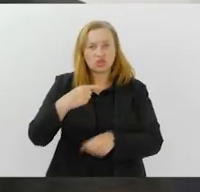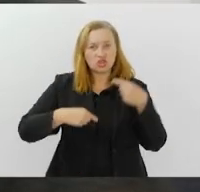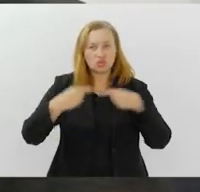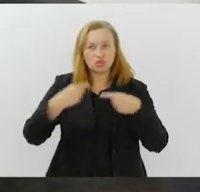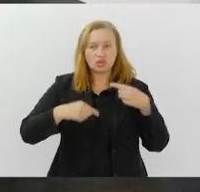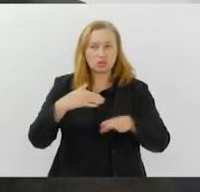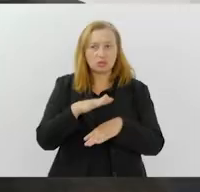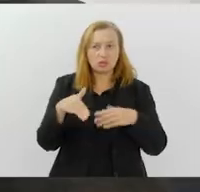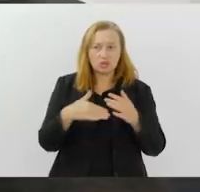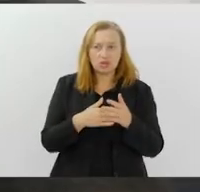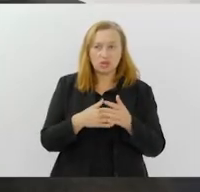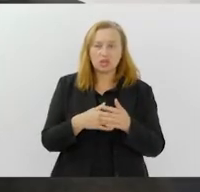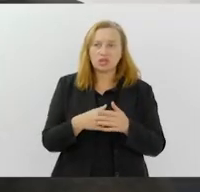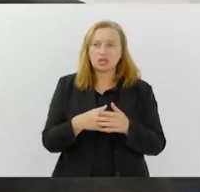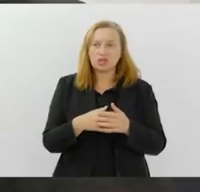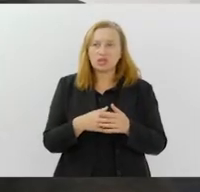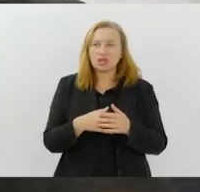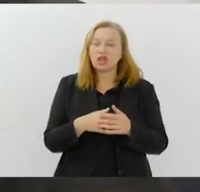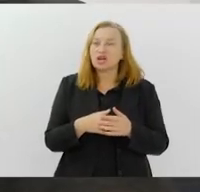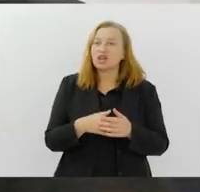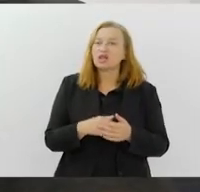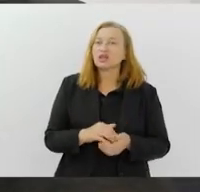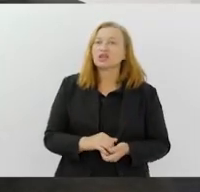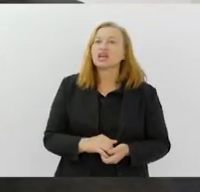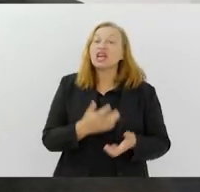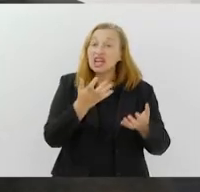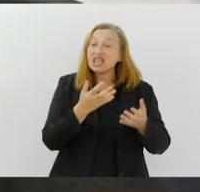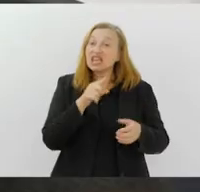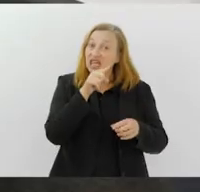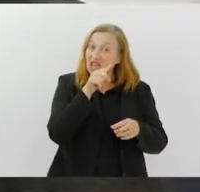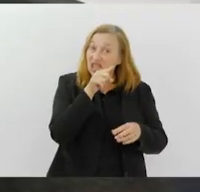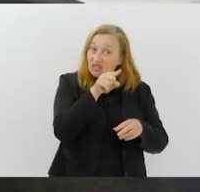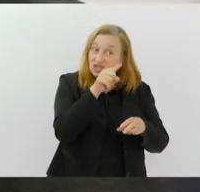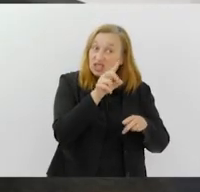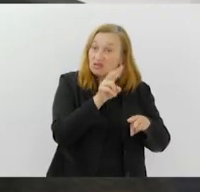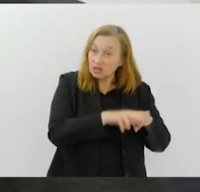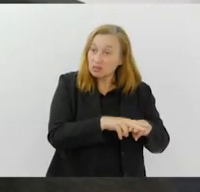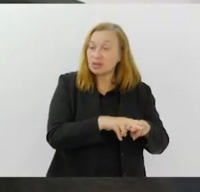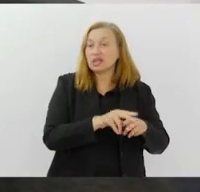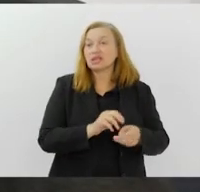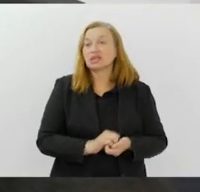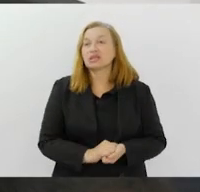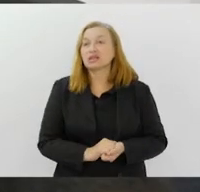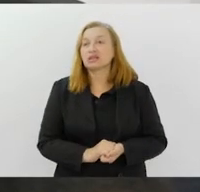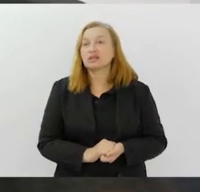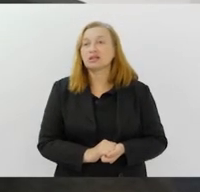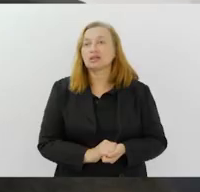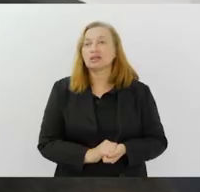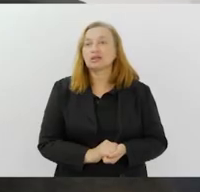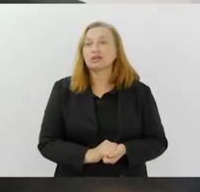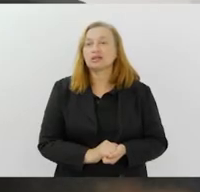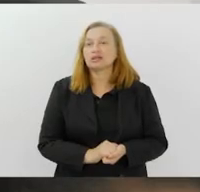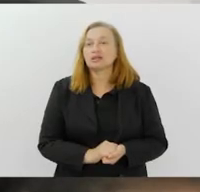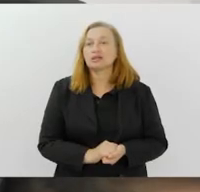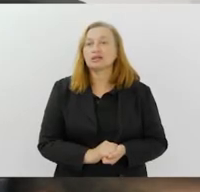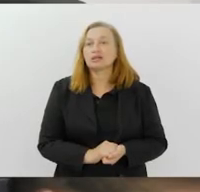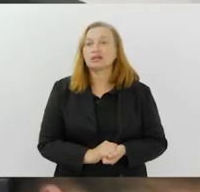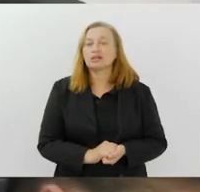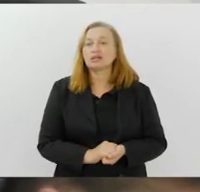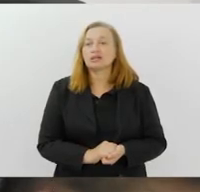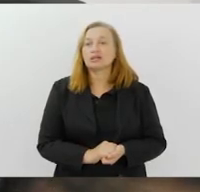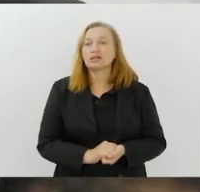aquele Rem Rem Puxa você para lá eles queriam levar você paraa delegacia para fazer a